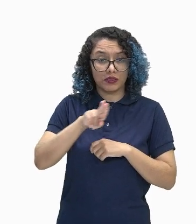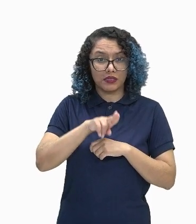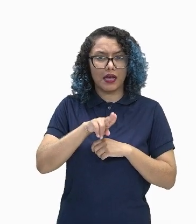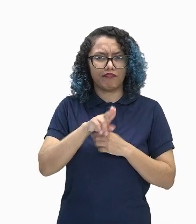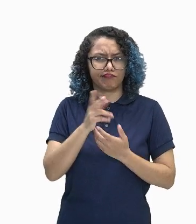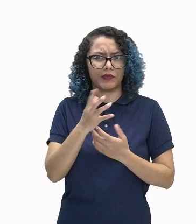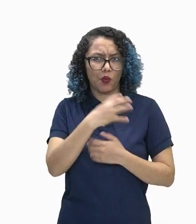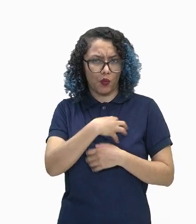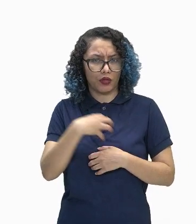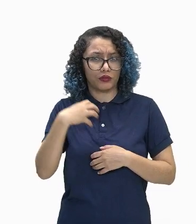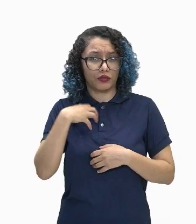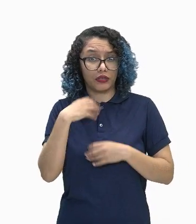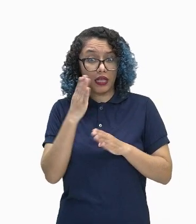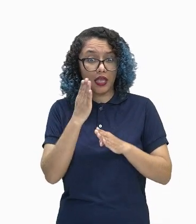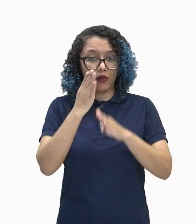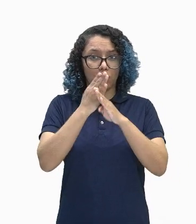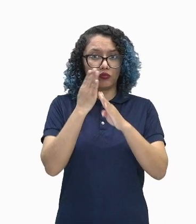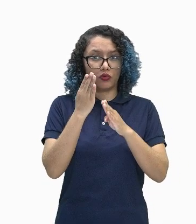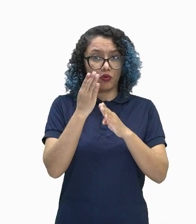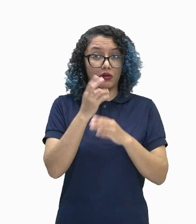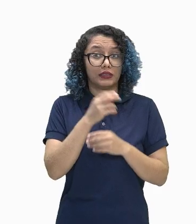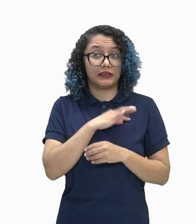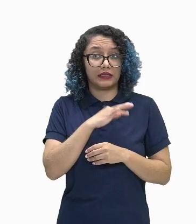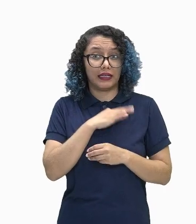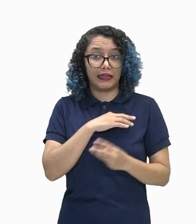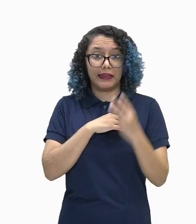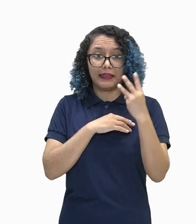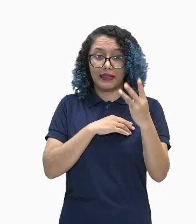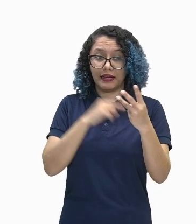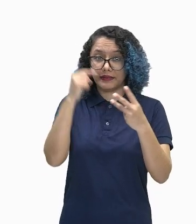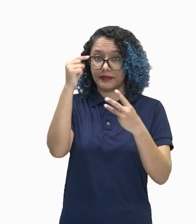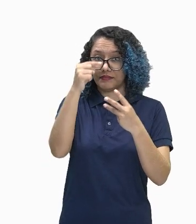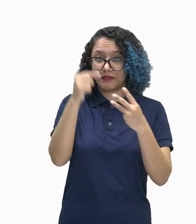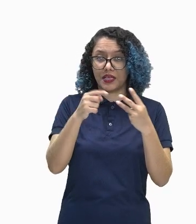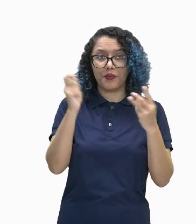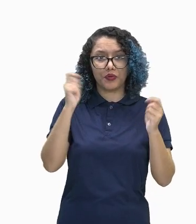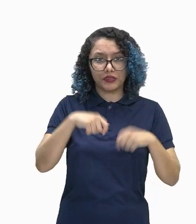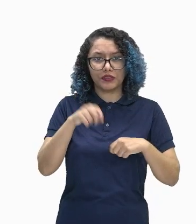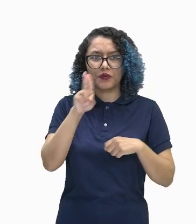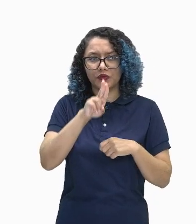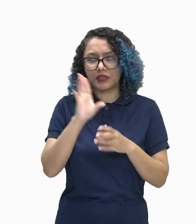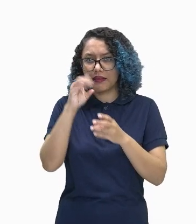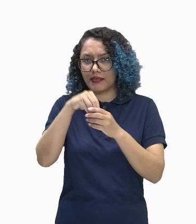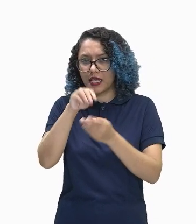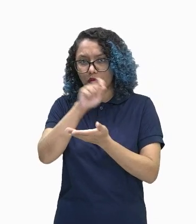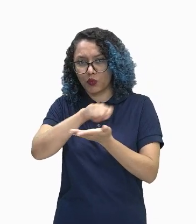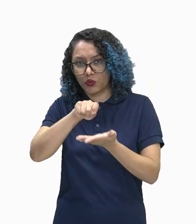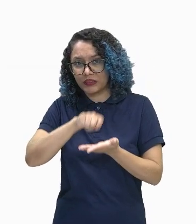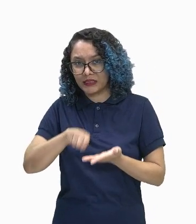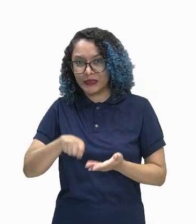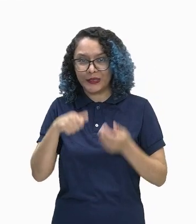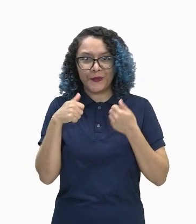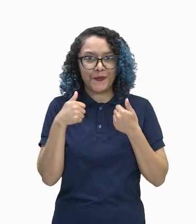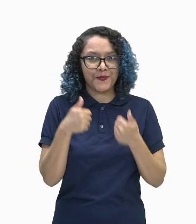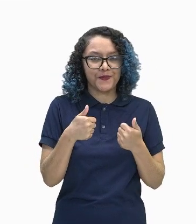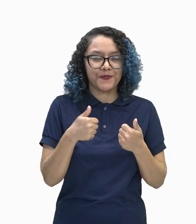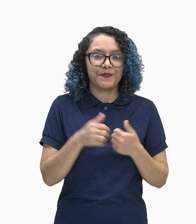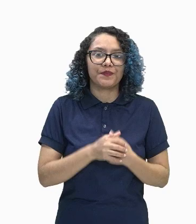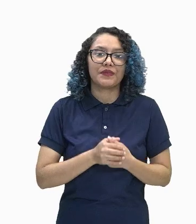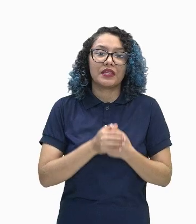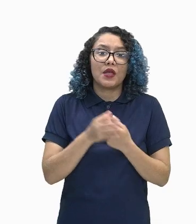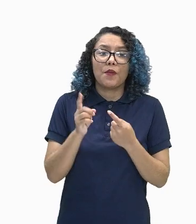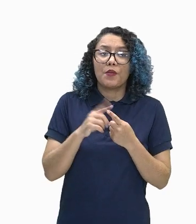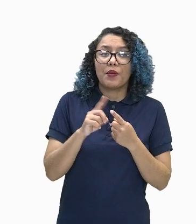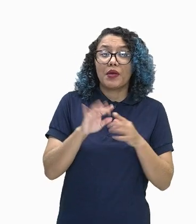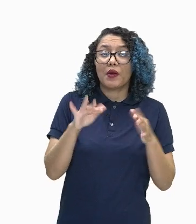3 técnicas persuasivas que nós podemos utilizar na nossa escrita, né, no nosso writing. Então, nós temos aqui a primeira